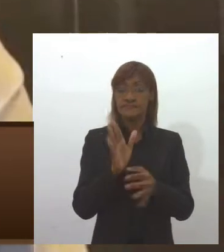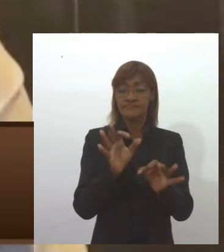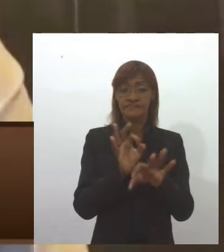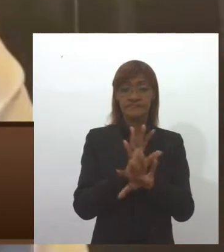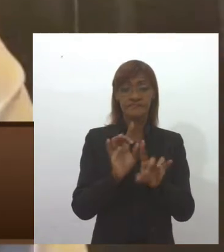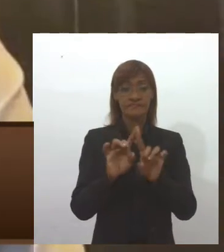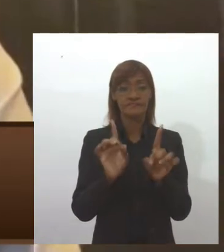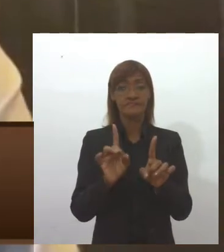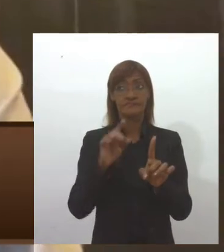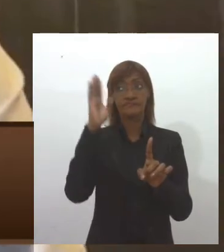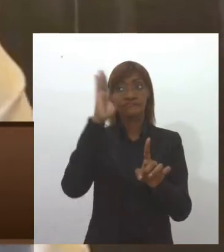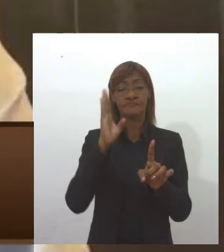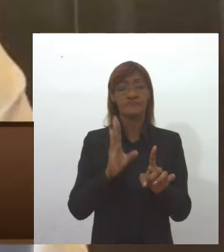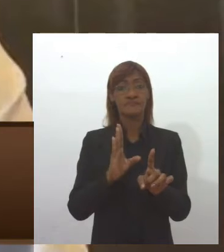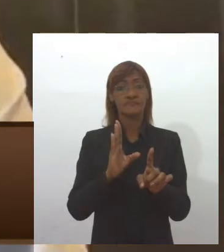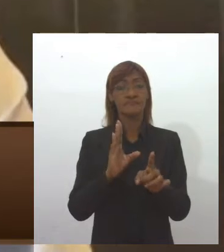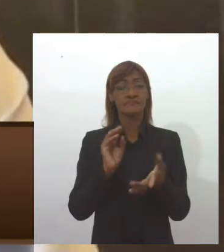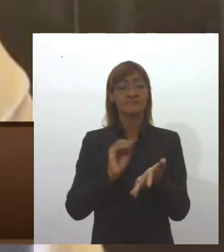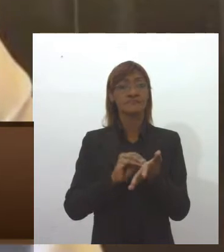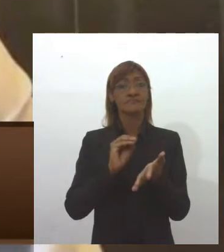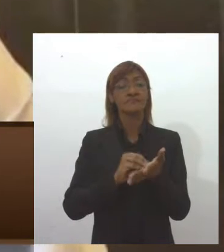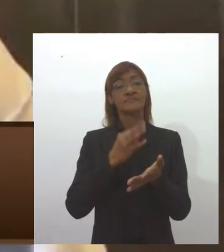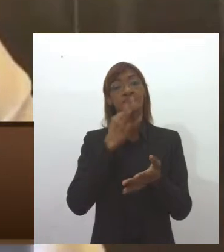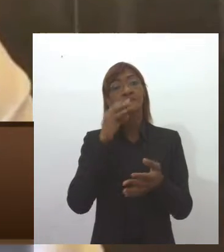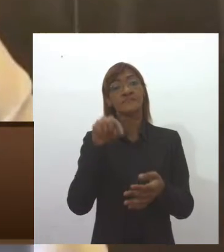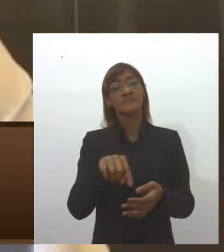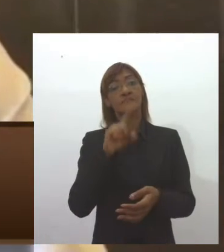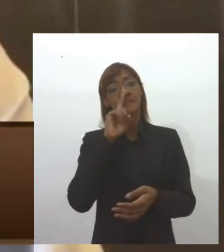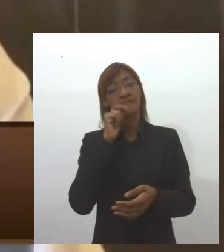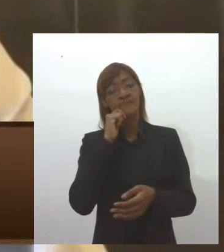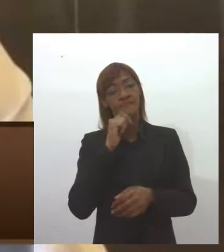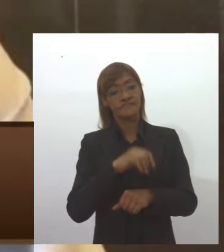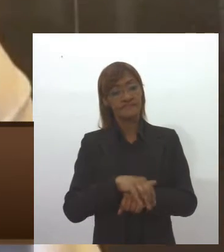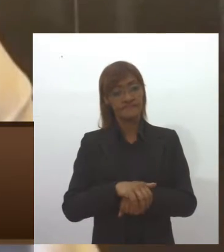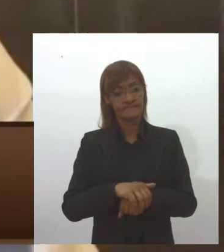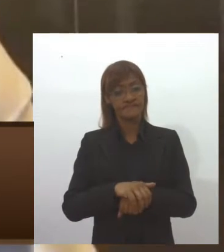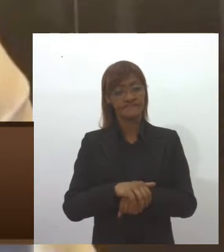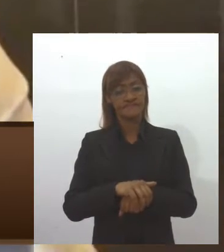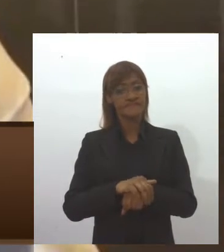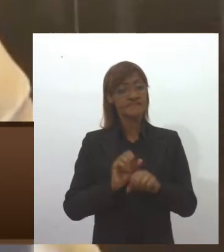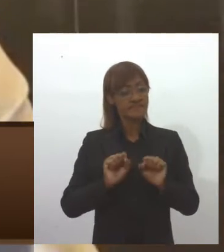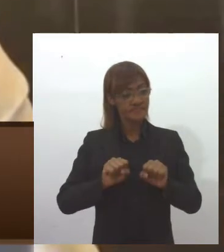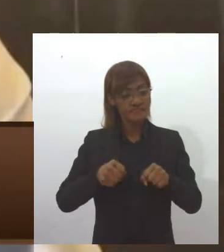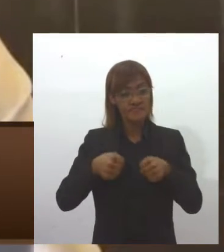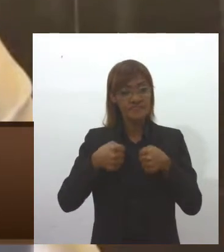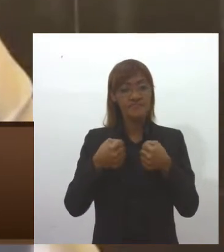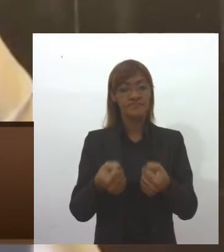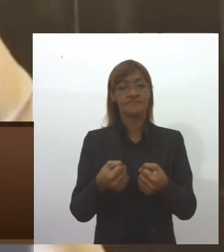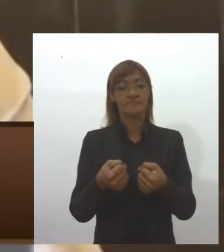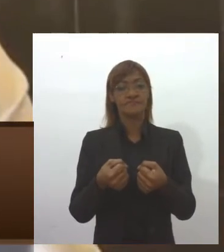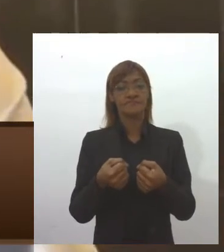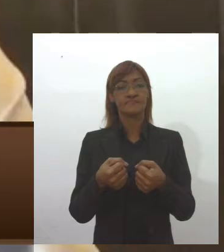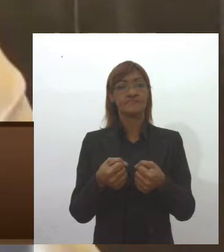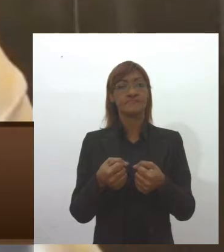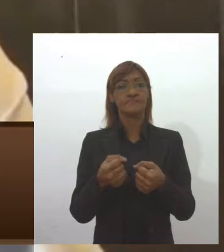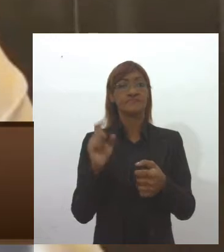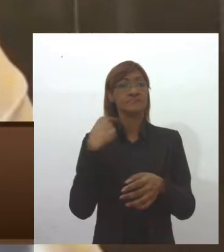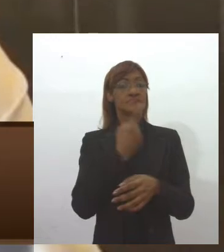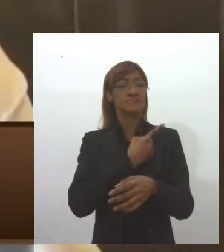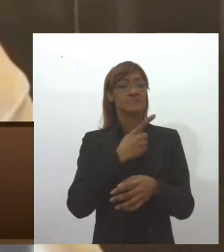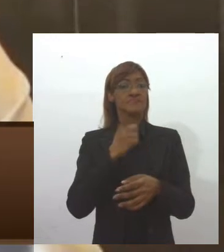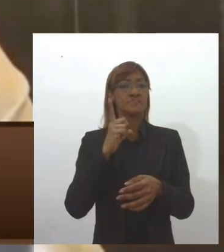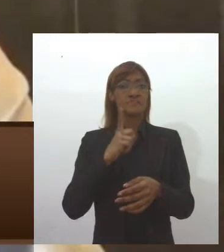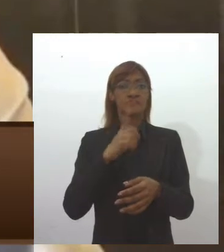conhecer Sergipe, o Brasil conhecer Aracaju. E essa é a bandeira da BH de muitos anos, porque a gente já via lá